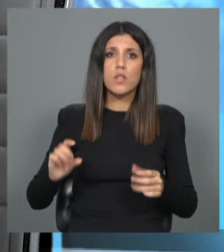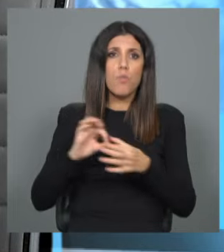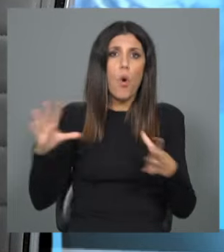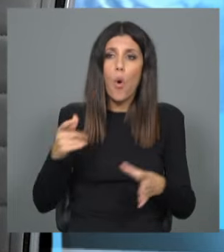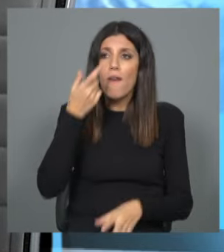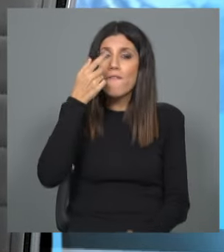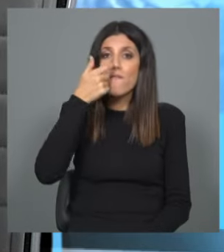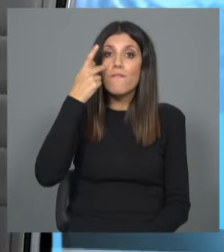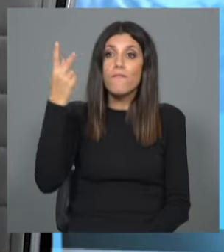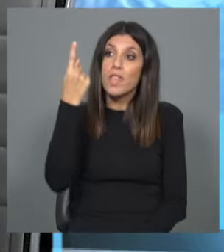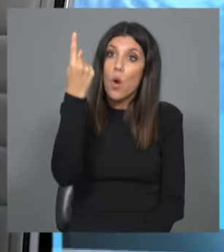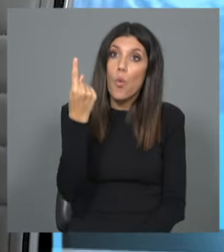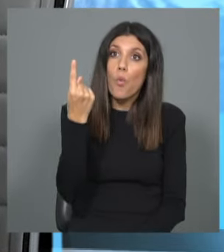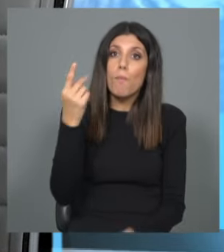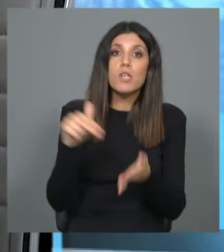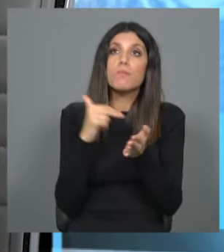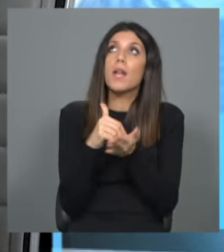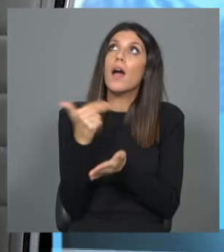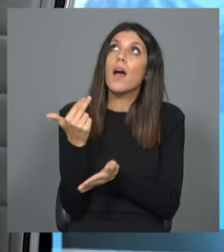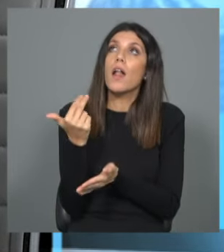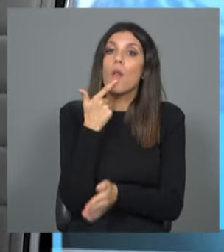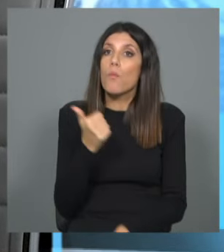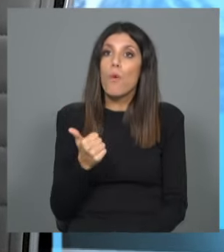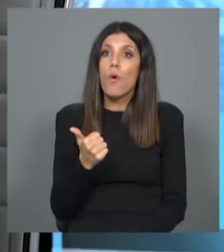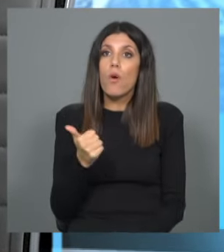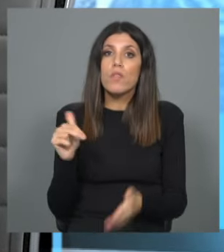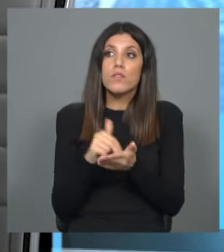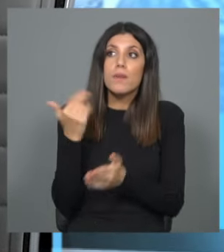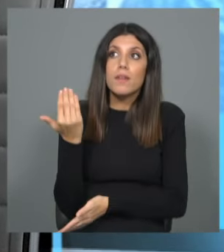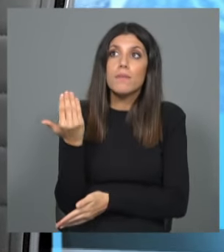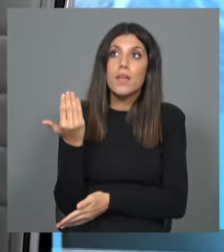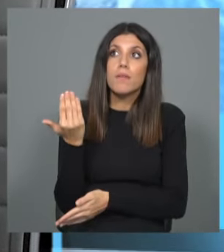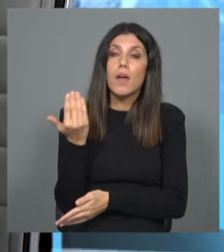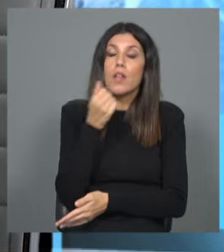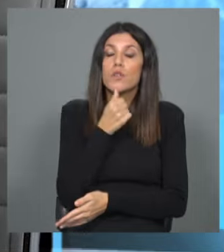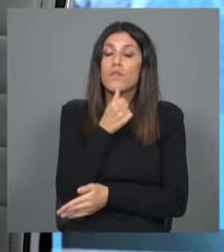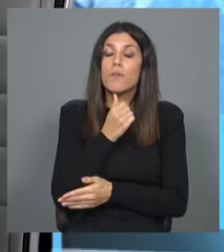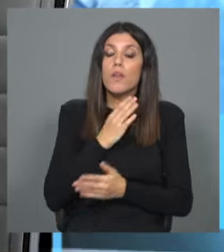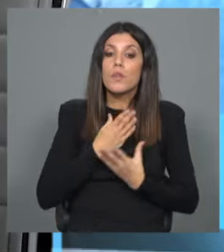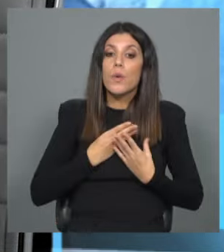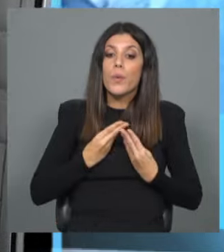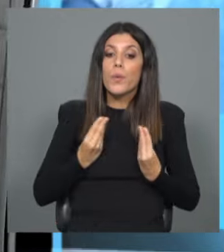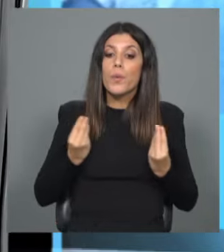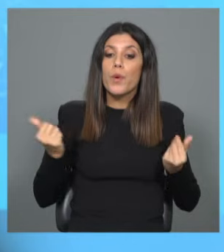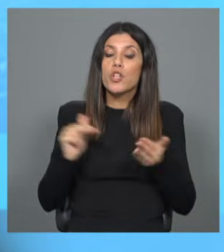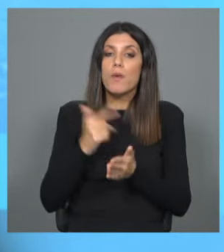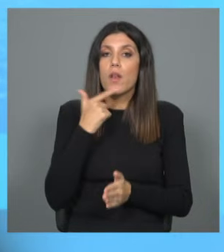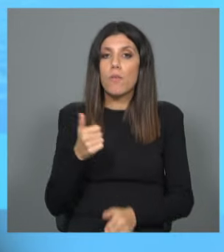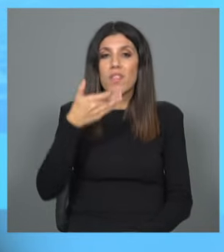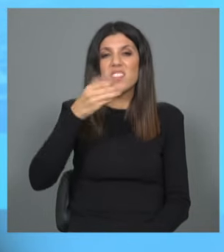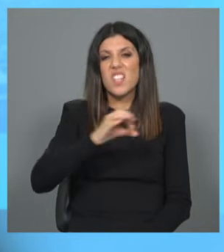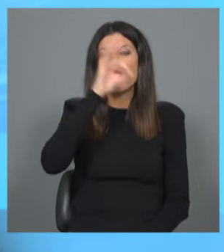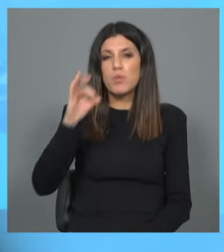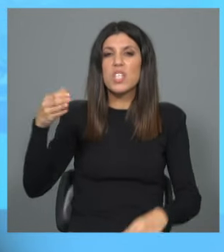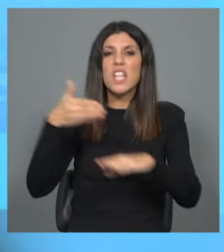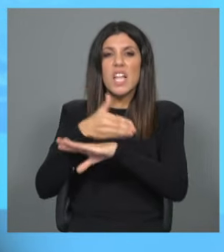vida que não pode esperar, que não pode estar à espera para aliviar aquele sofrimento. E 70% ainda não o tem, não é? Como